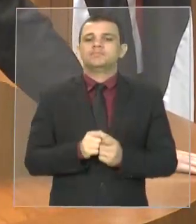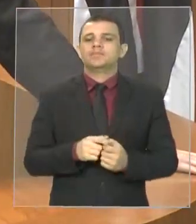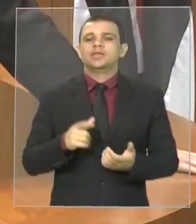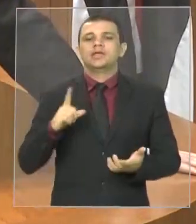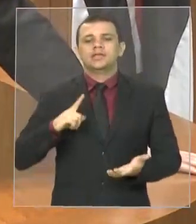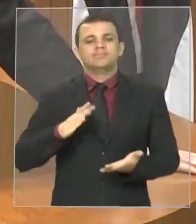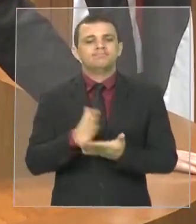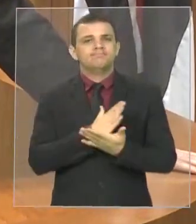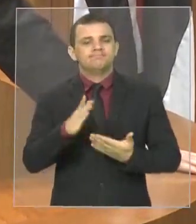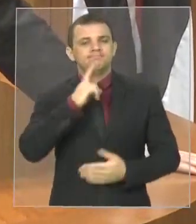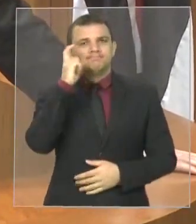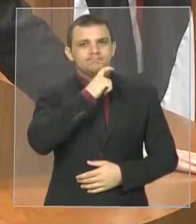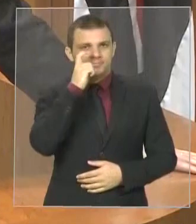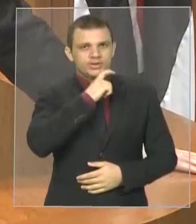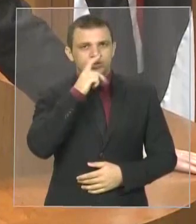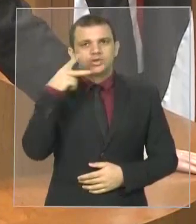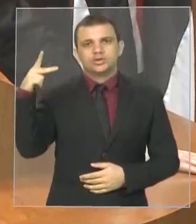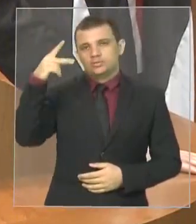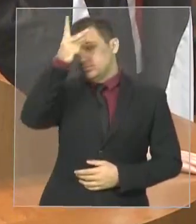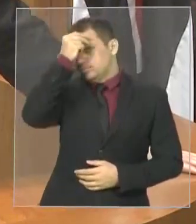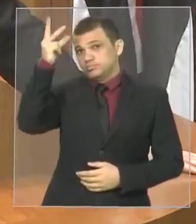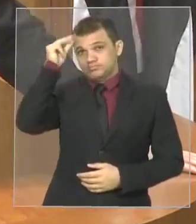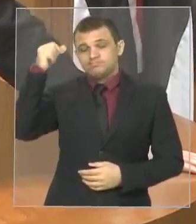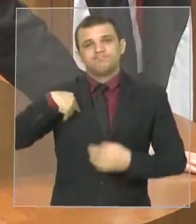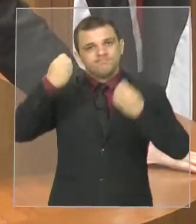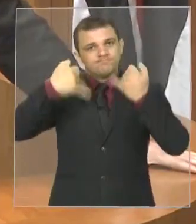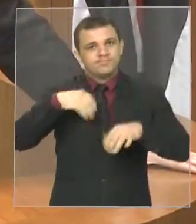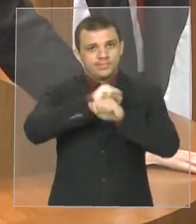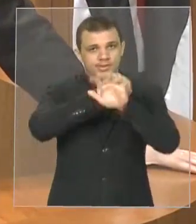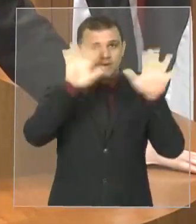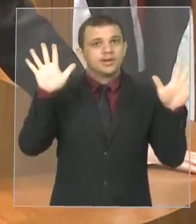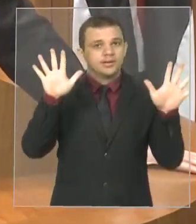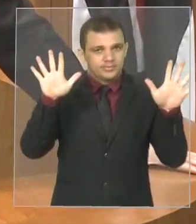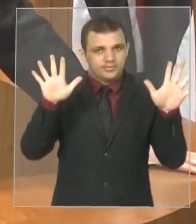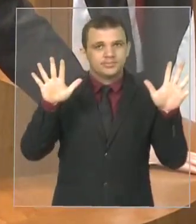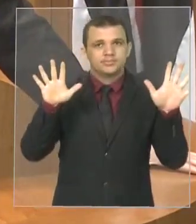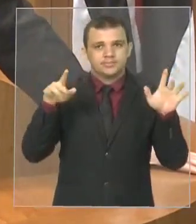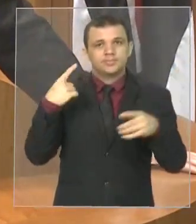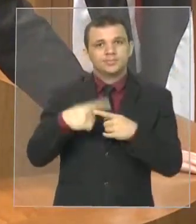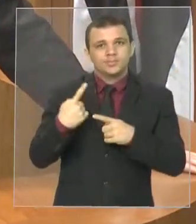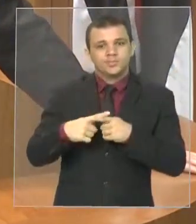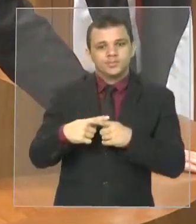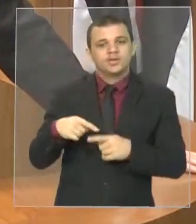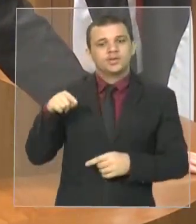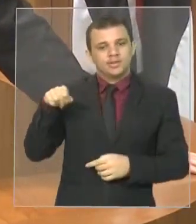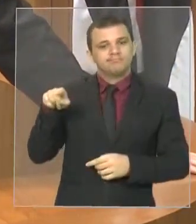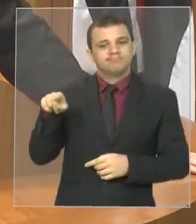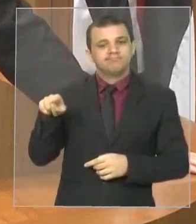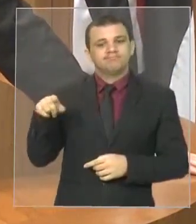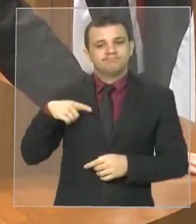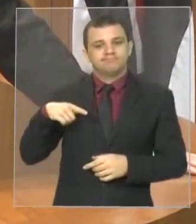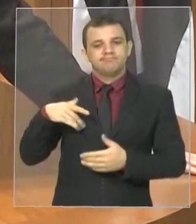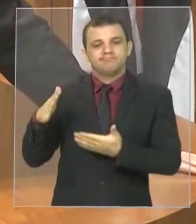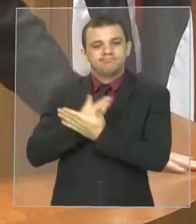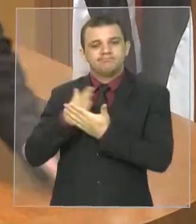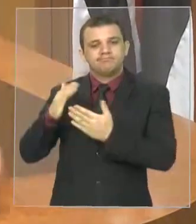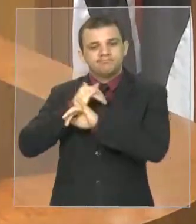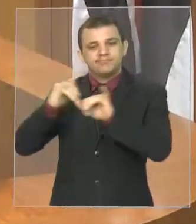inverdades que já foram colocadas pela Prefeitura de São Luís em relação ao movimento que a categoria tem feito.